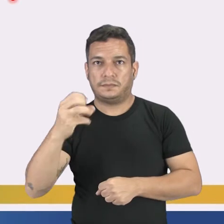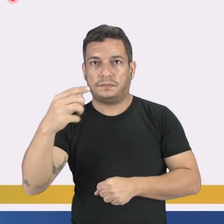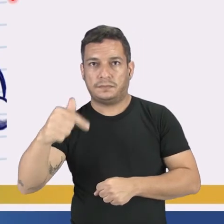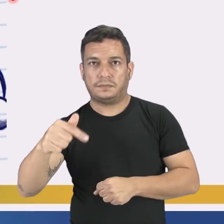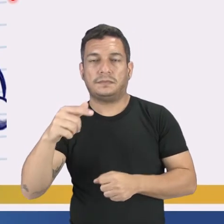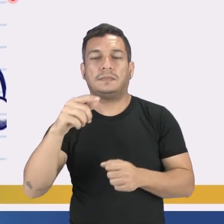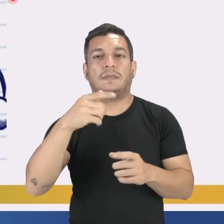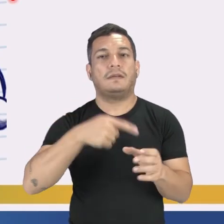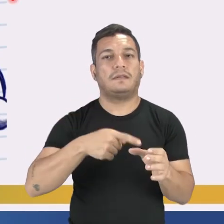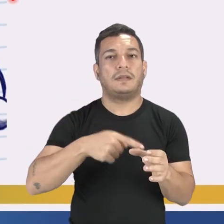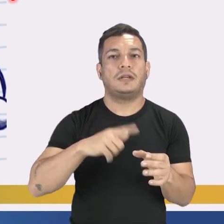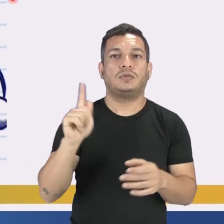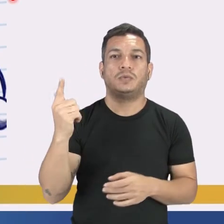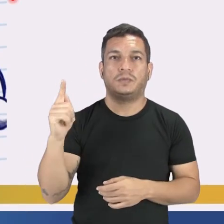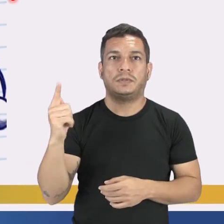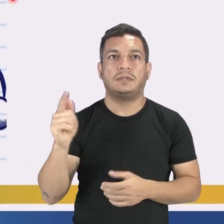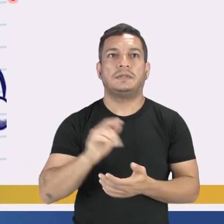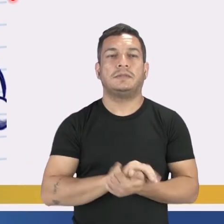Goiânia.